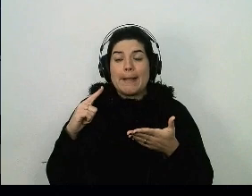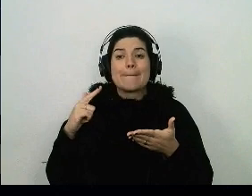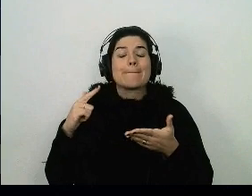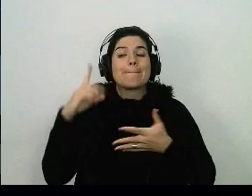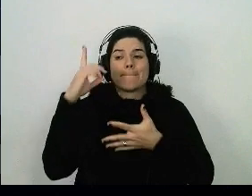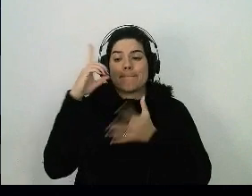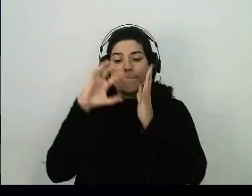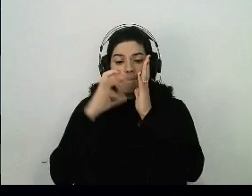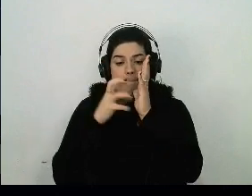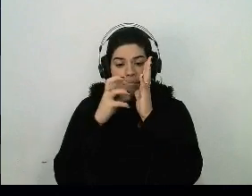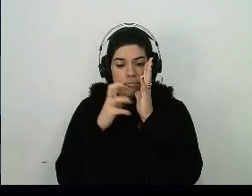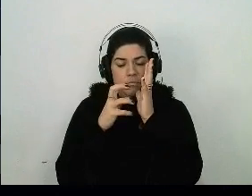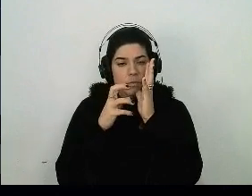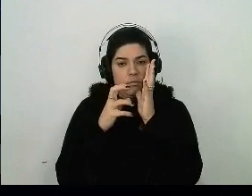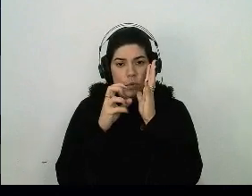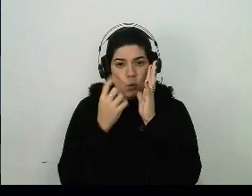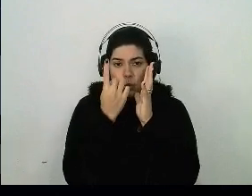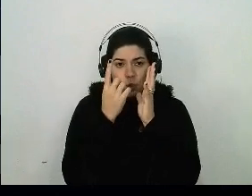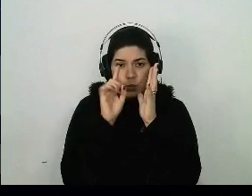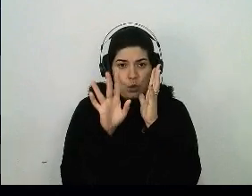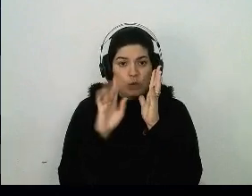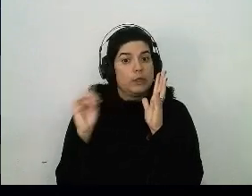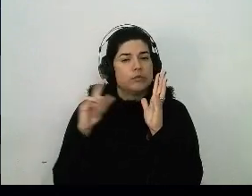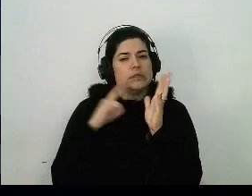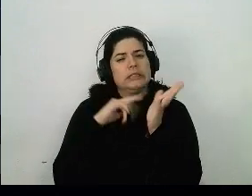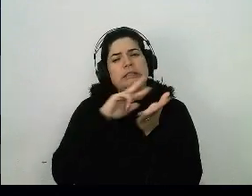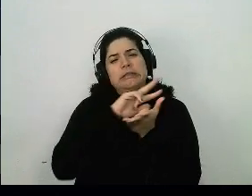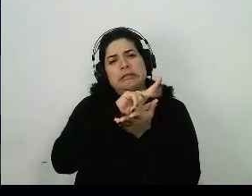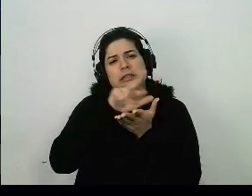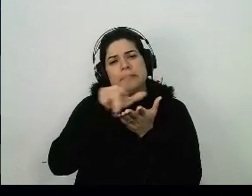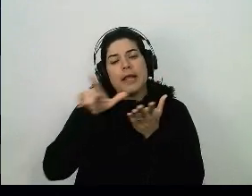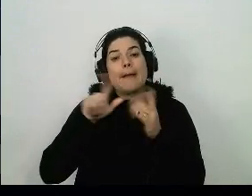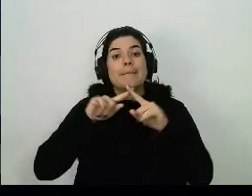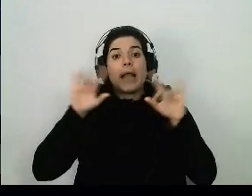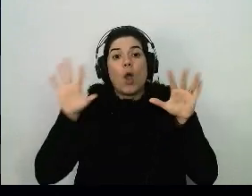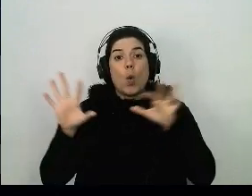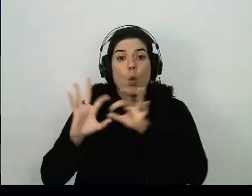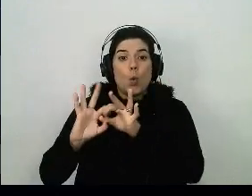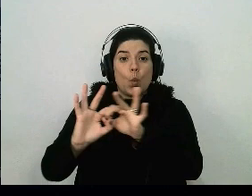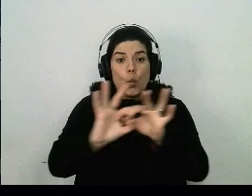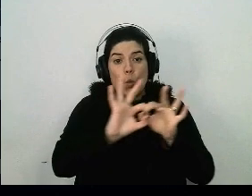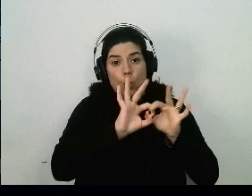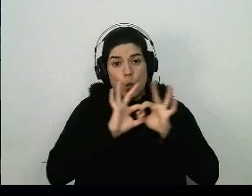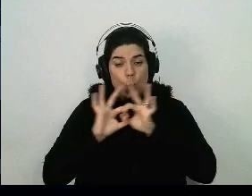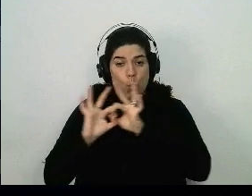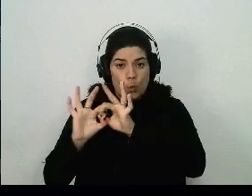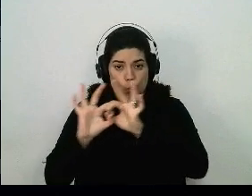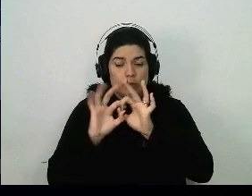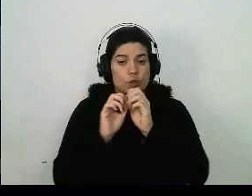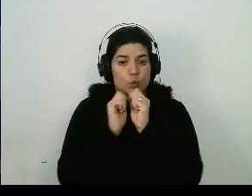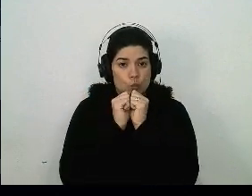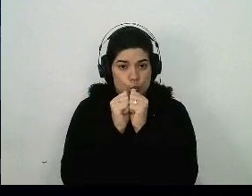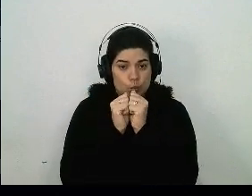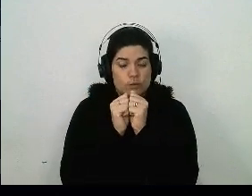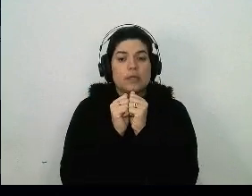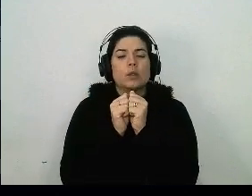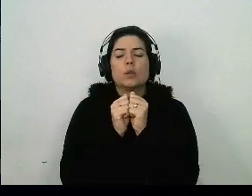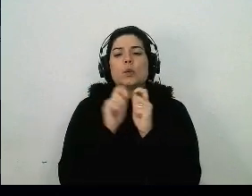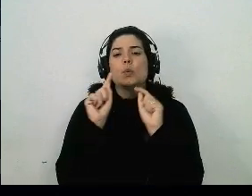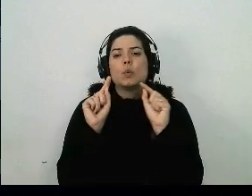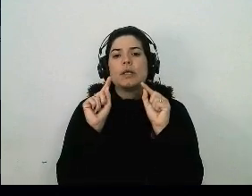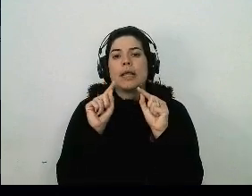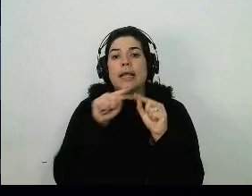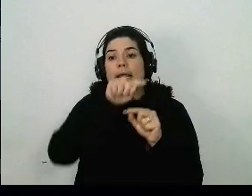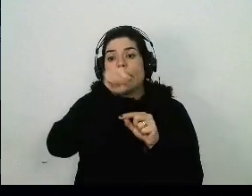mas sim vários bancos de dados que eles estão sincronizados E a validação ocorre quando a maioria desses